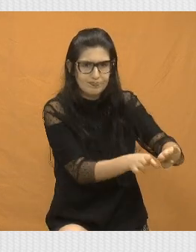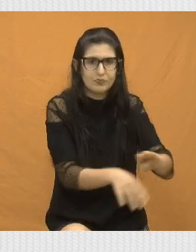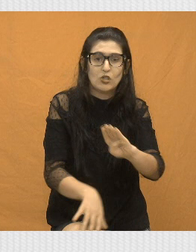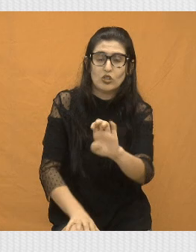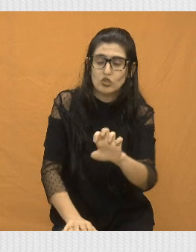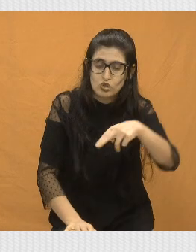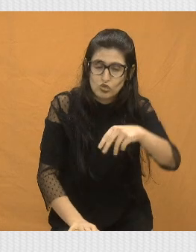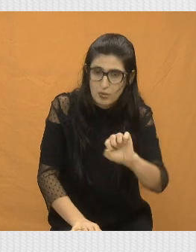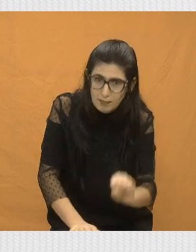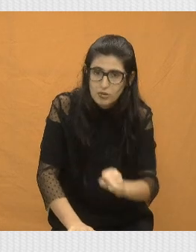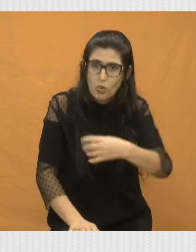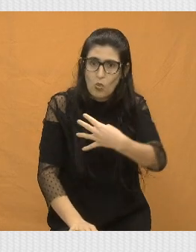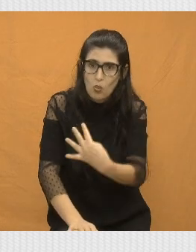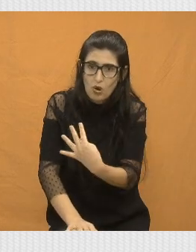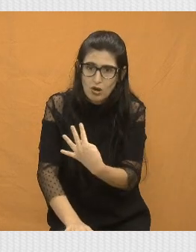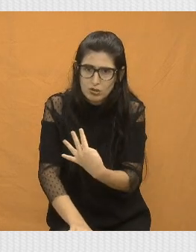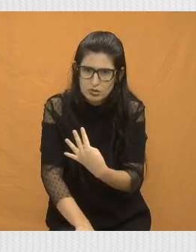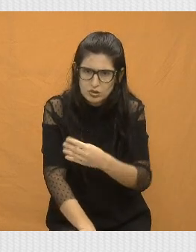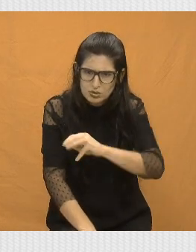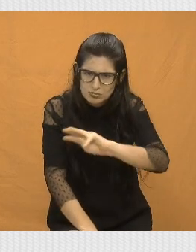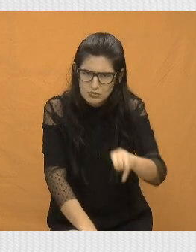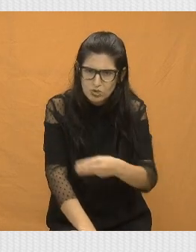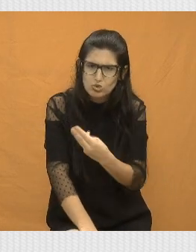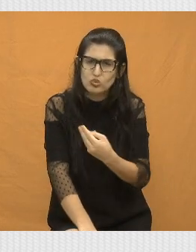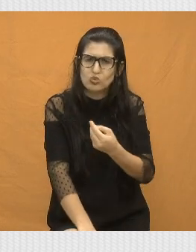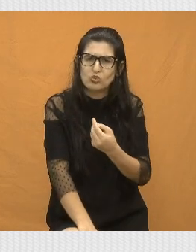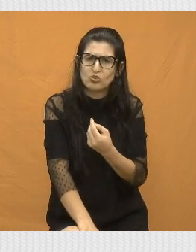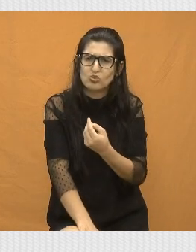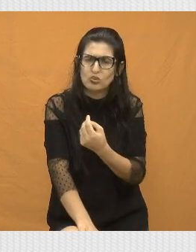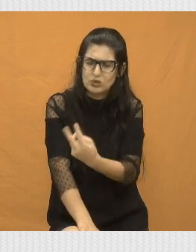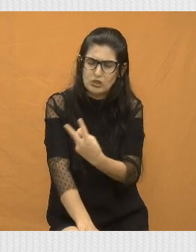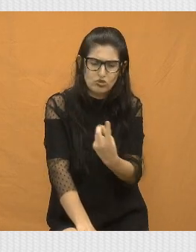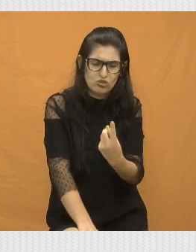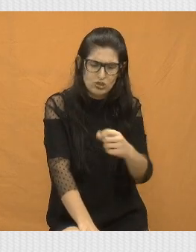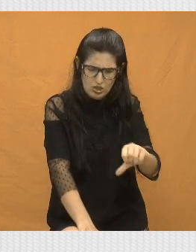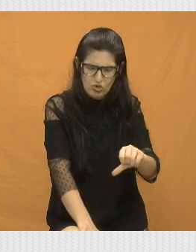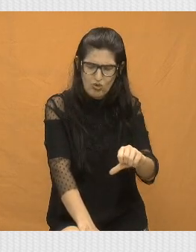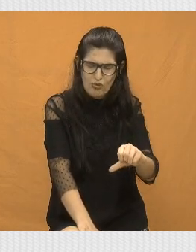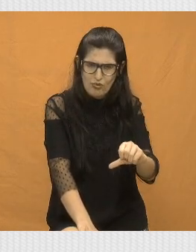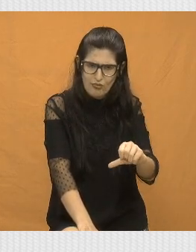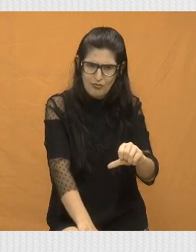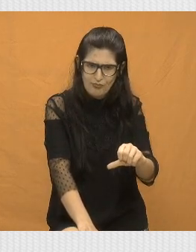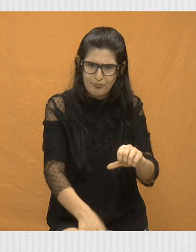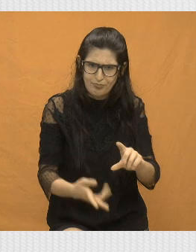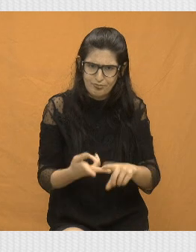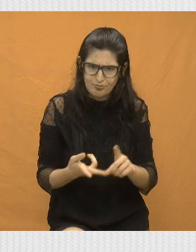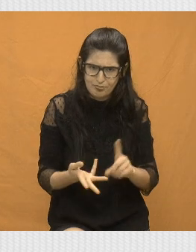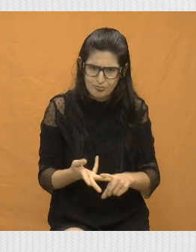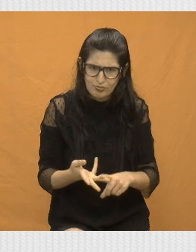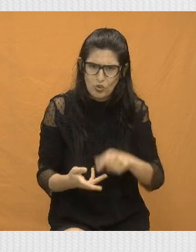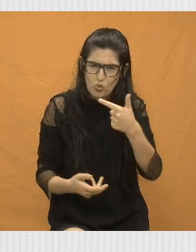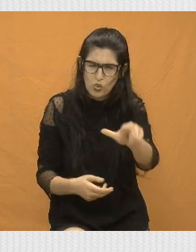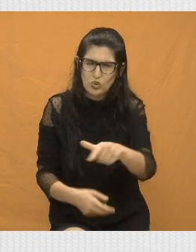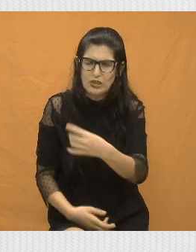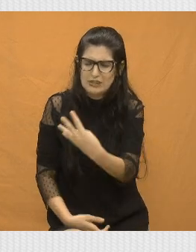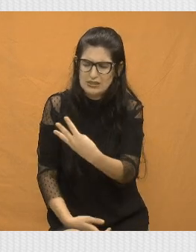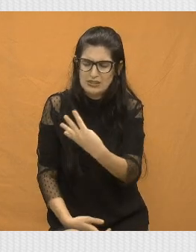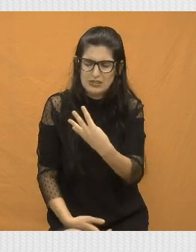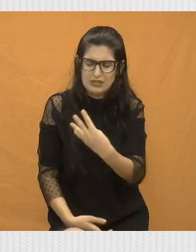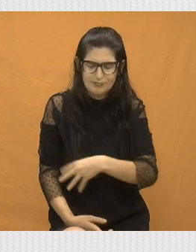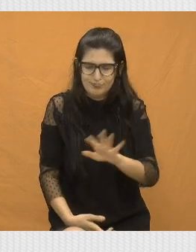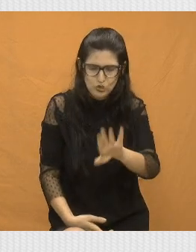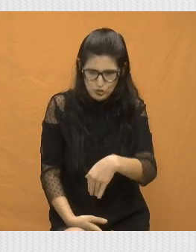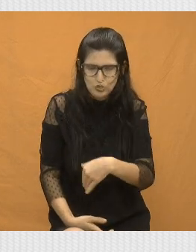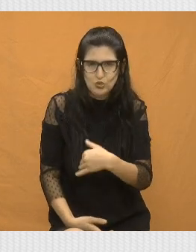de 4.219.000 e tem uma realização 34.000. Esse valor